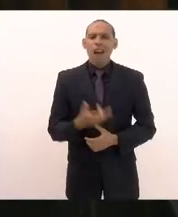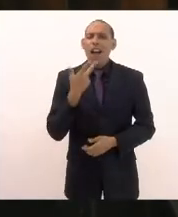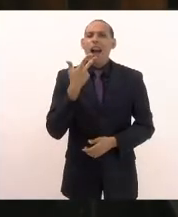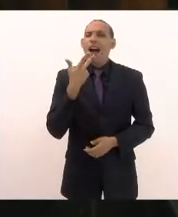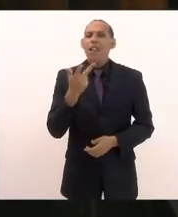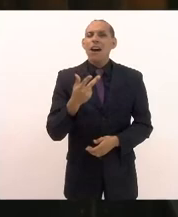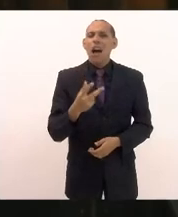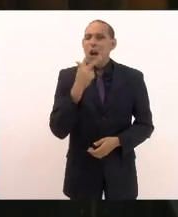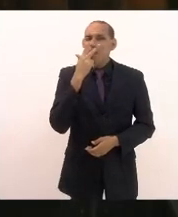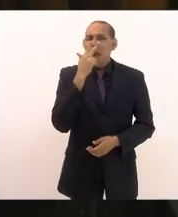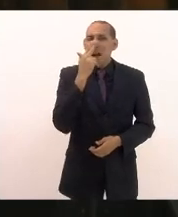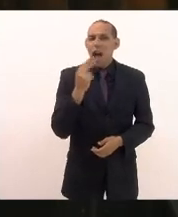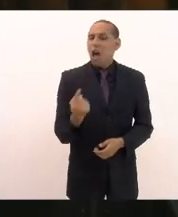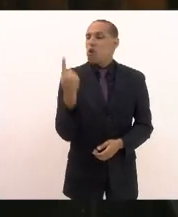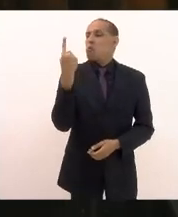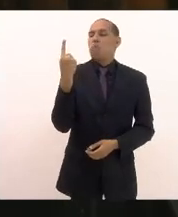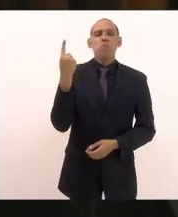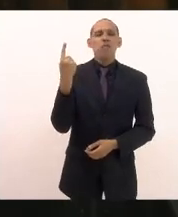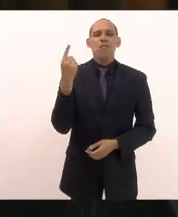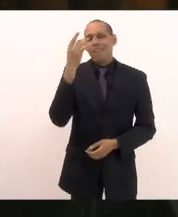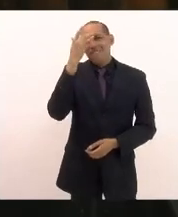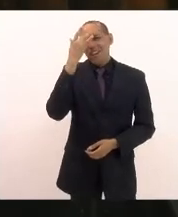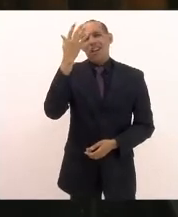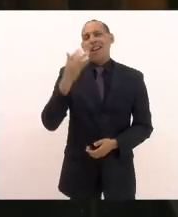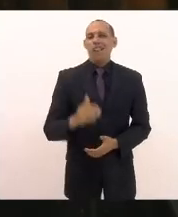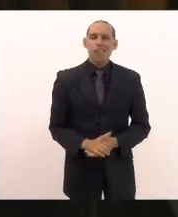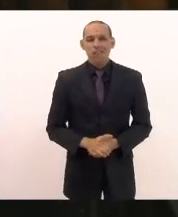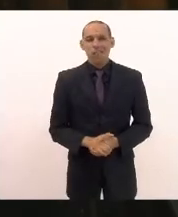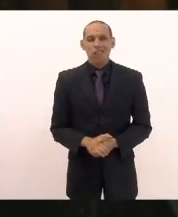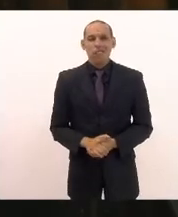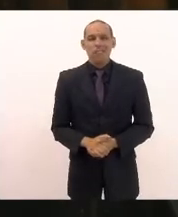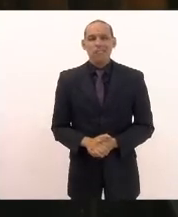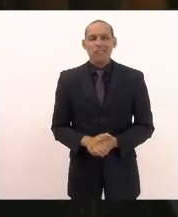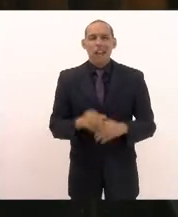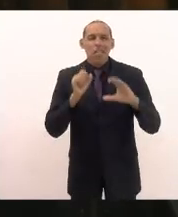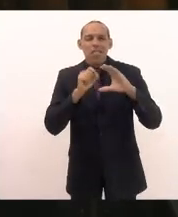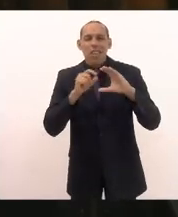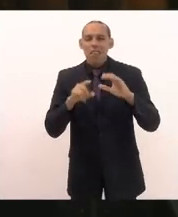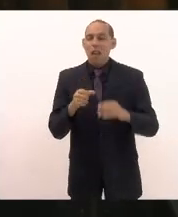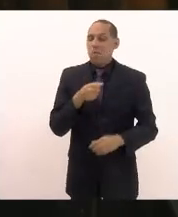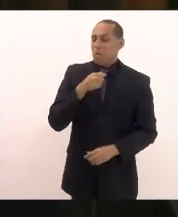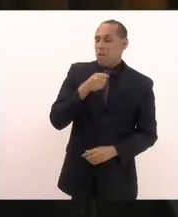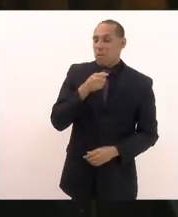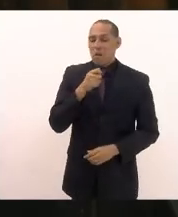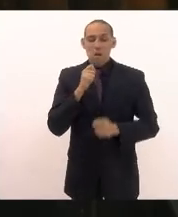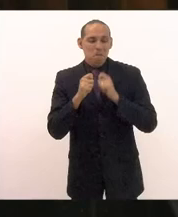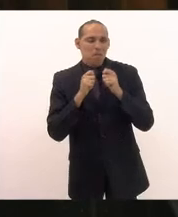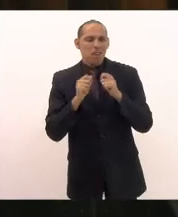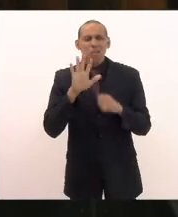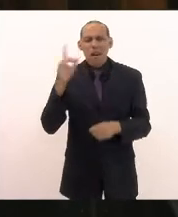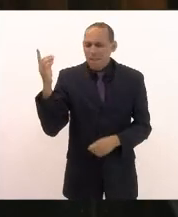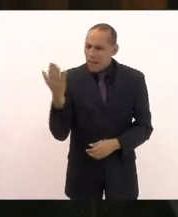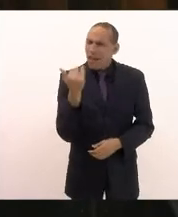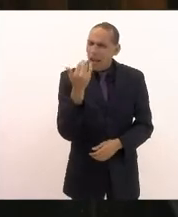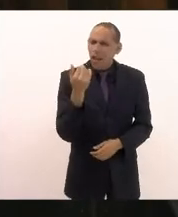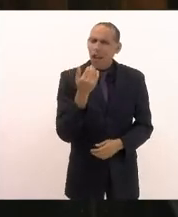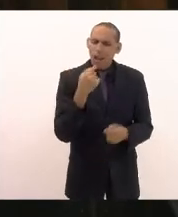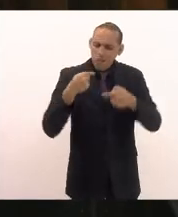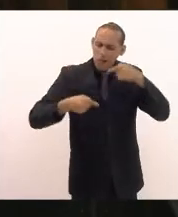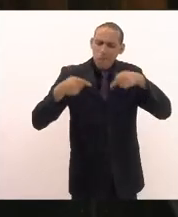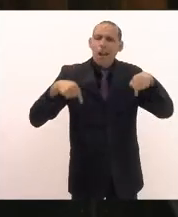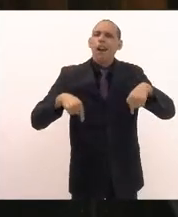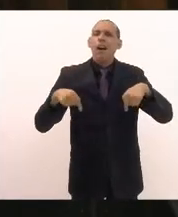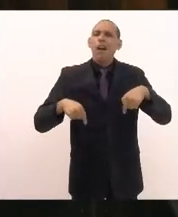voz única na Globo, é fácil. Mas venha debater com os seus pares, Daniel Sorães. Eles